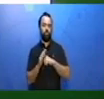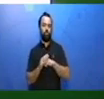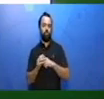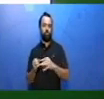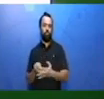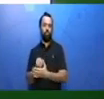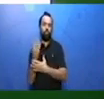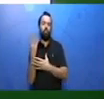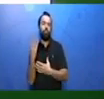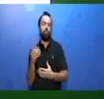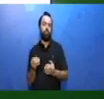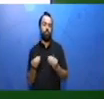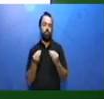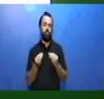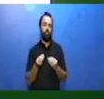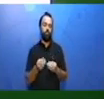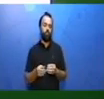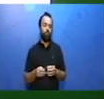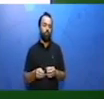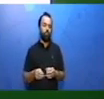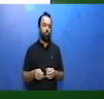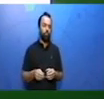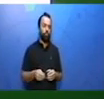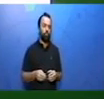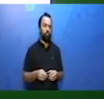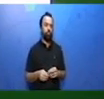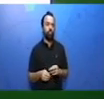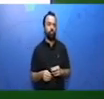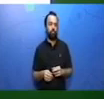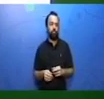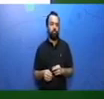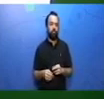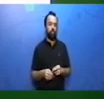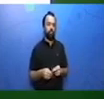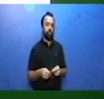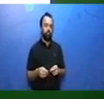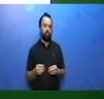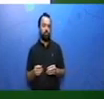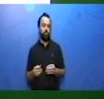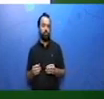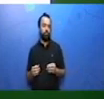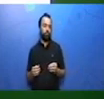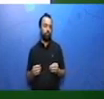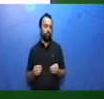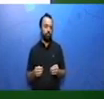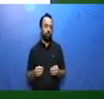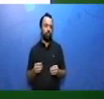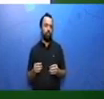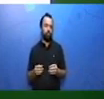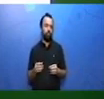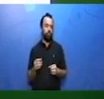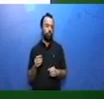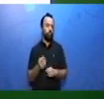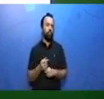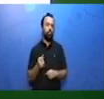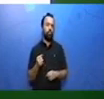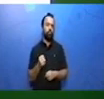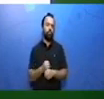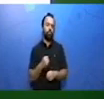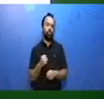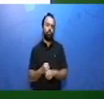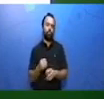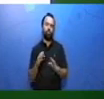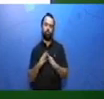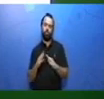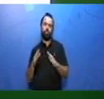podem surgir de forma espontânea. Quando algumas pessoas escolhem um lugar para construir sua moradia, com o tempo a